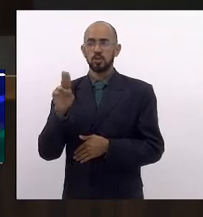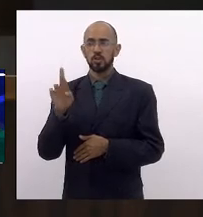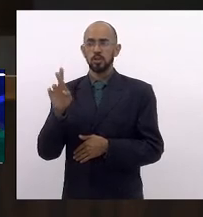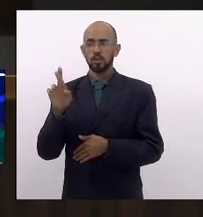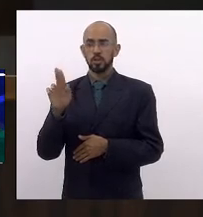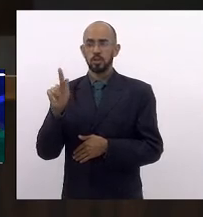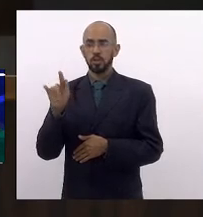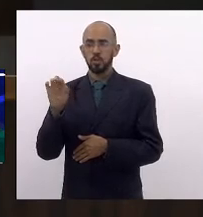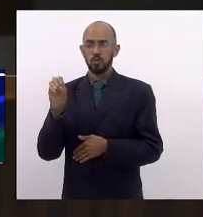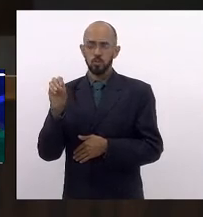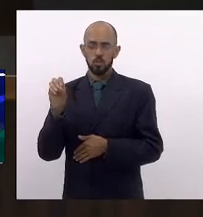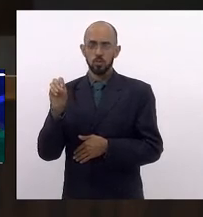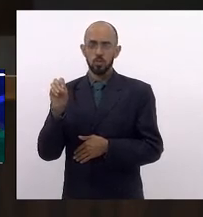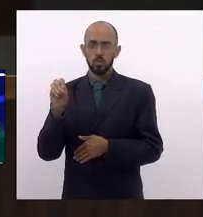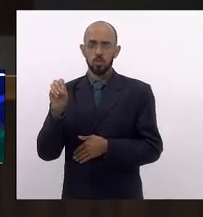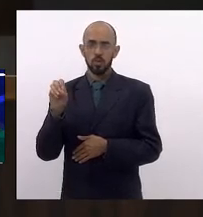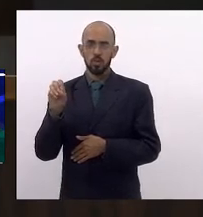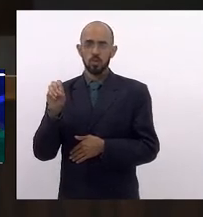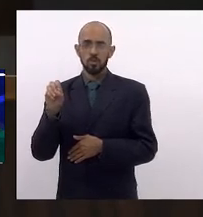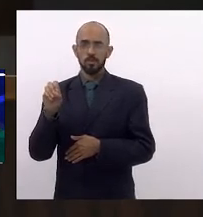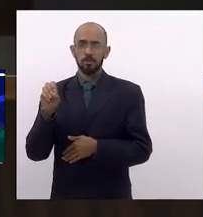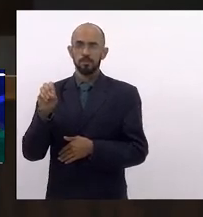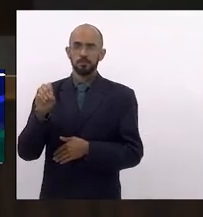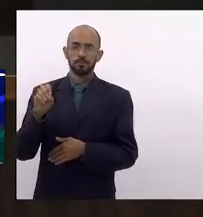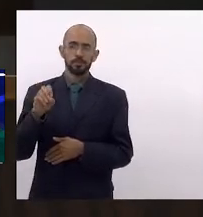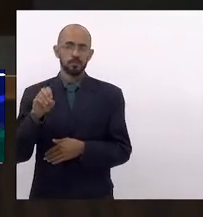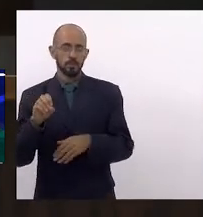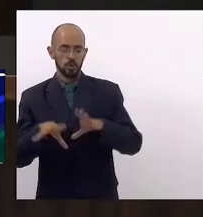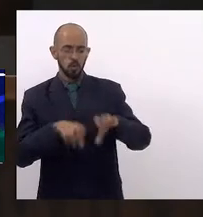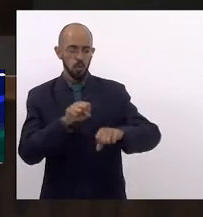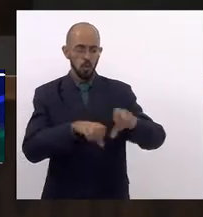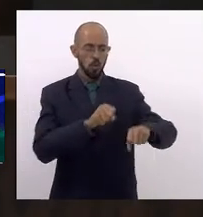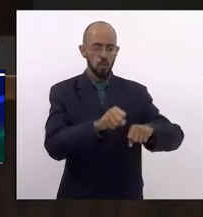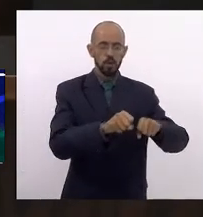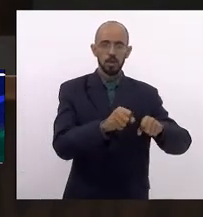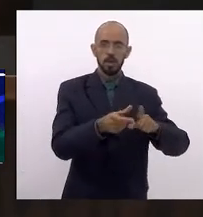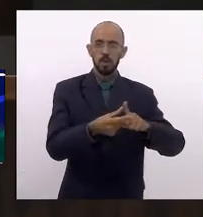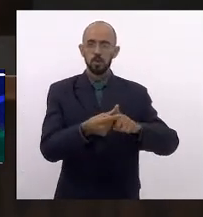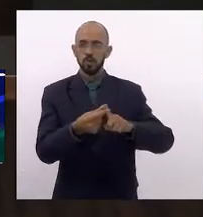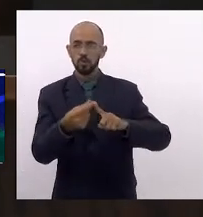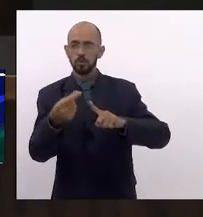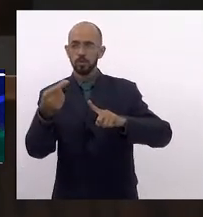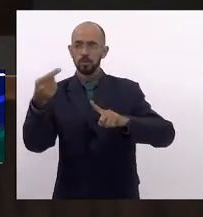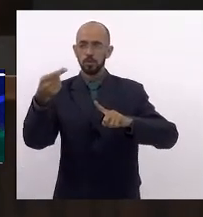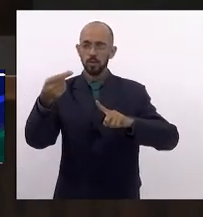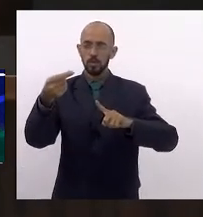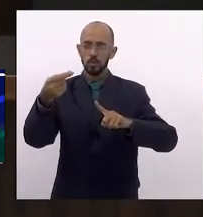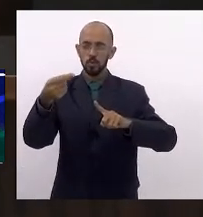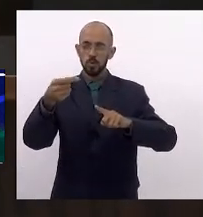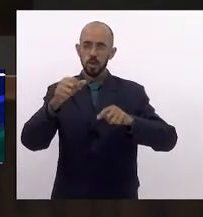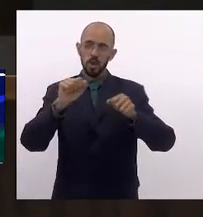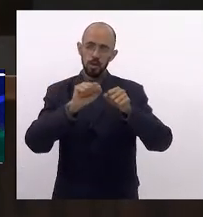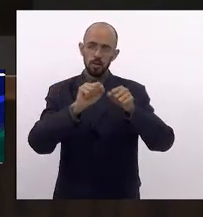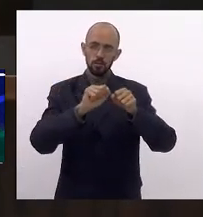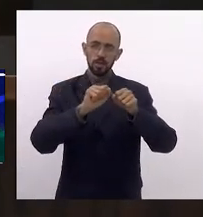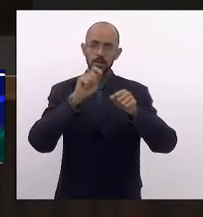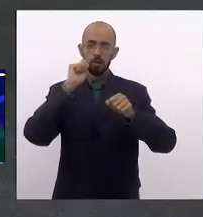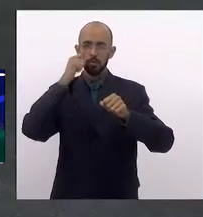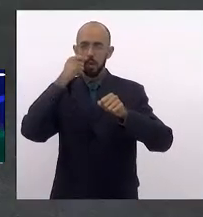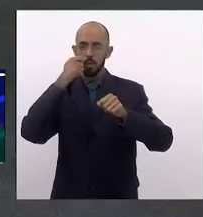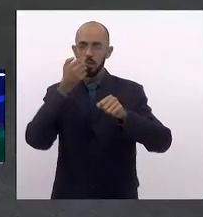cada bago do Trigo forjar no trigo o milagre do pão e se fartar do Pan eu